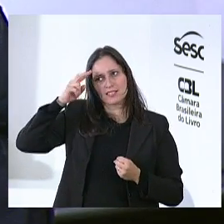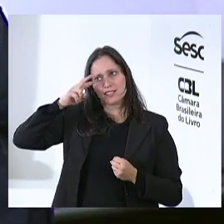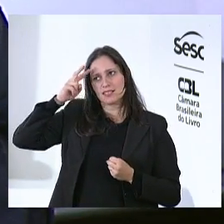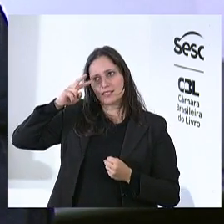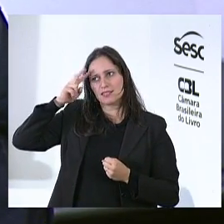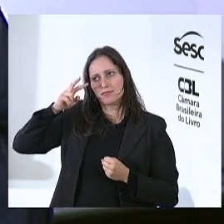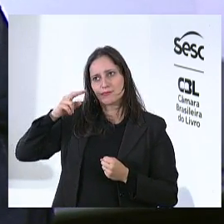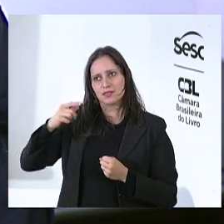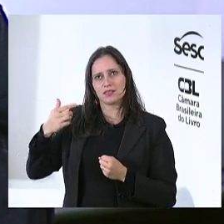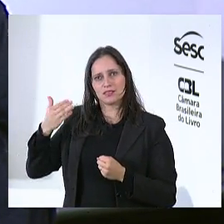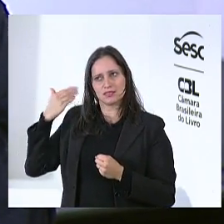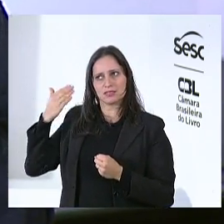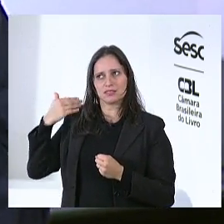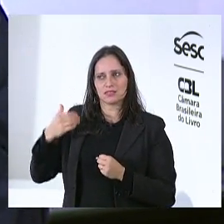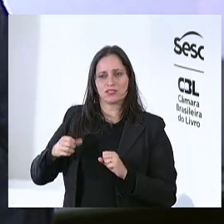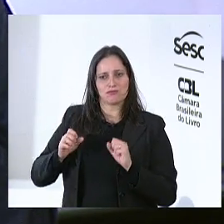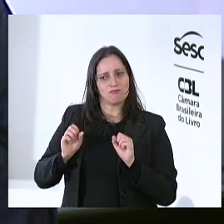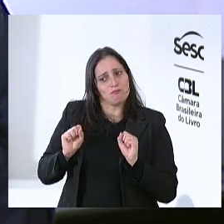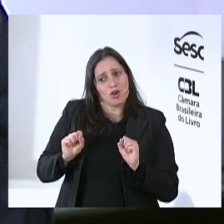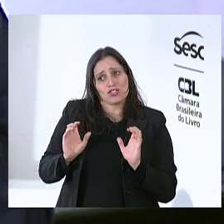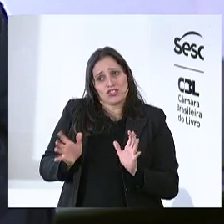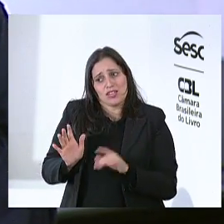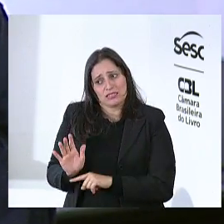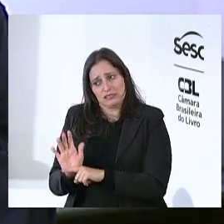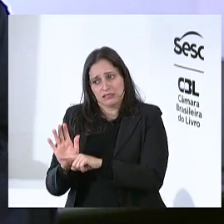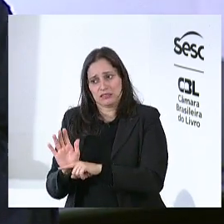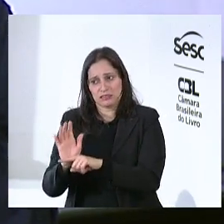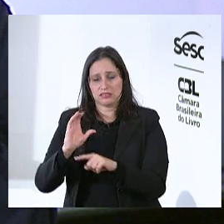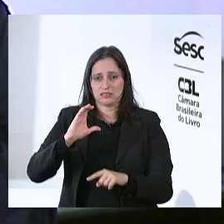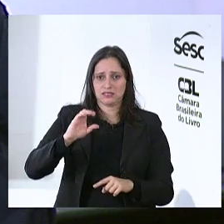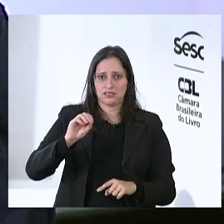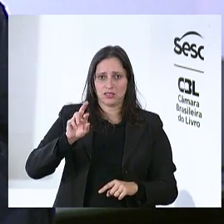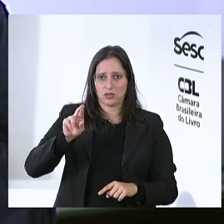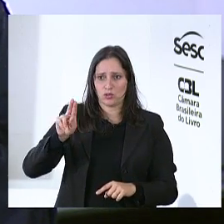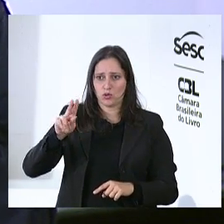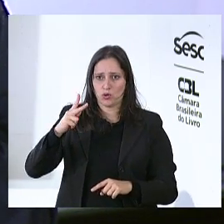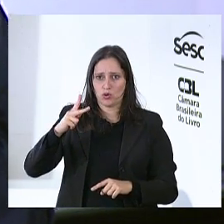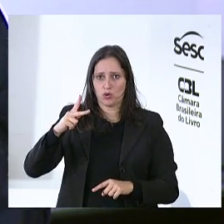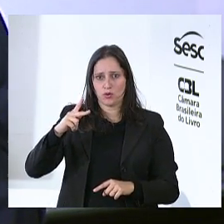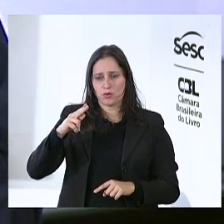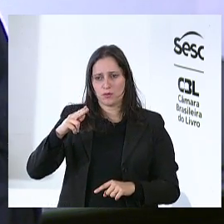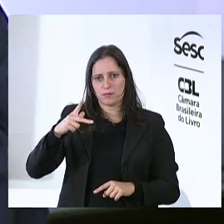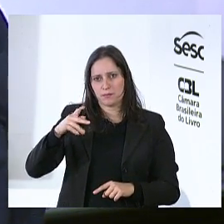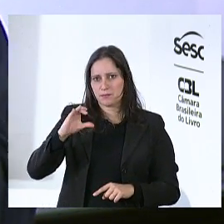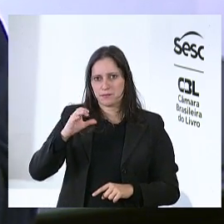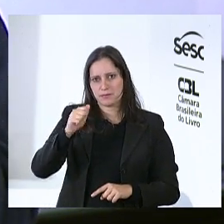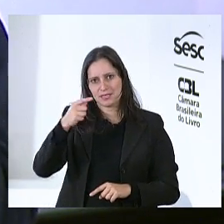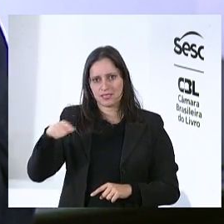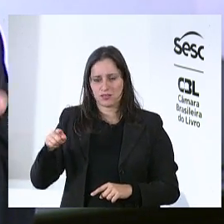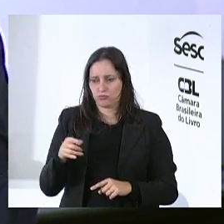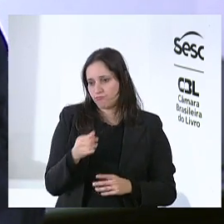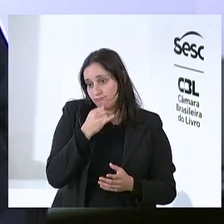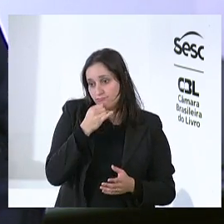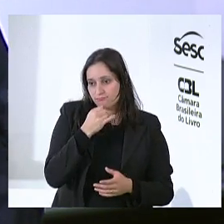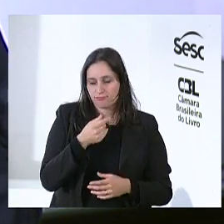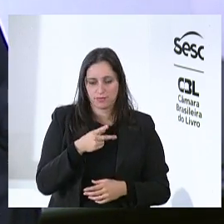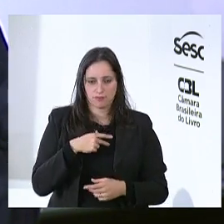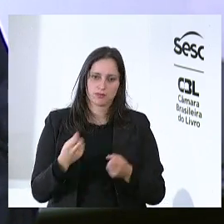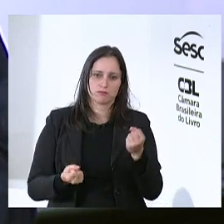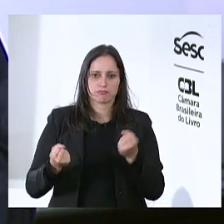alimentado essa cadeia de corrupção. Coisa simples. Você suborna um guarda que vai te multar, sinto muito, você está no